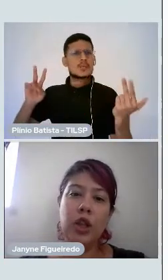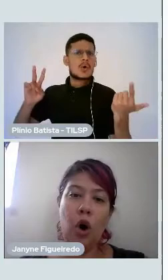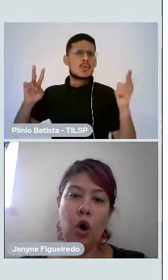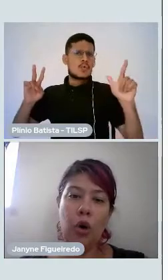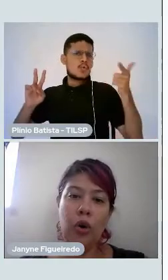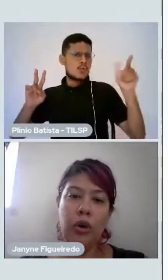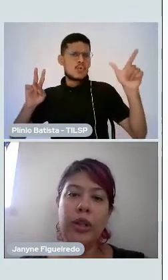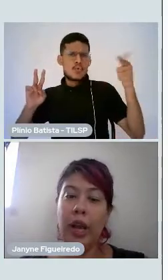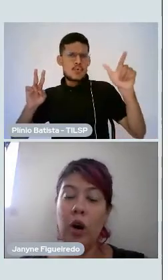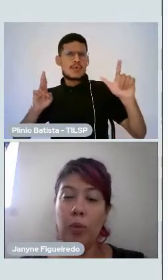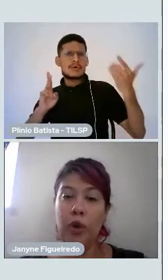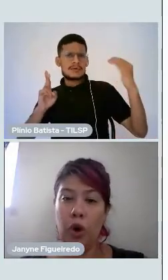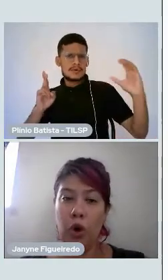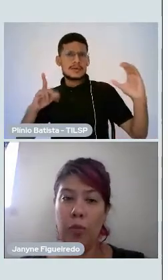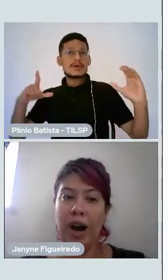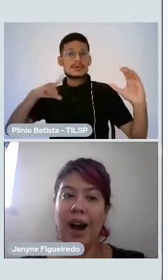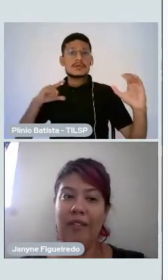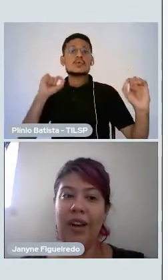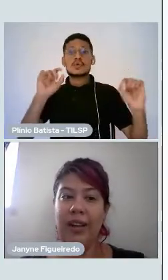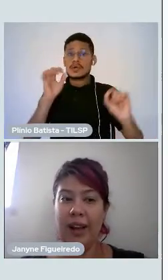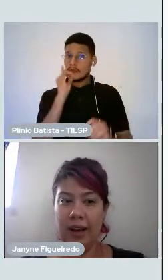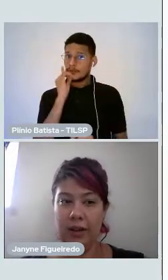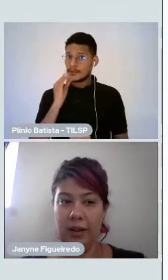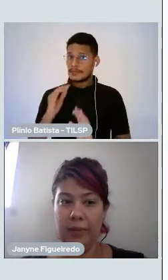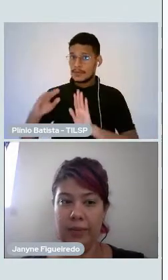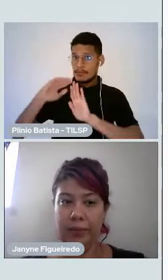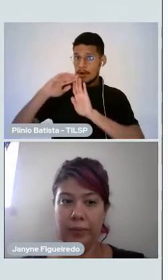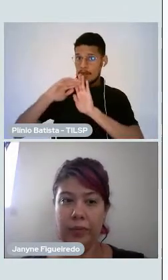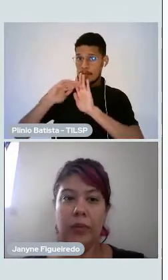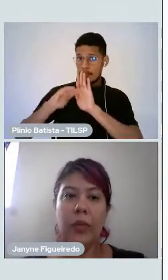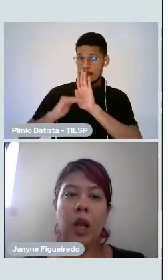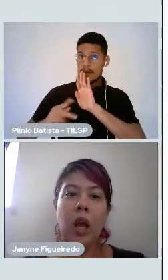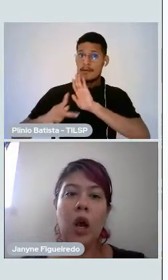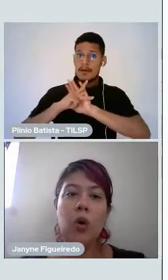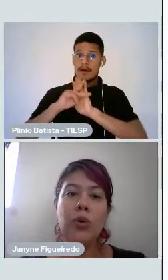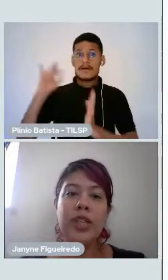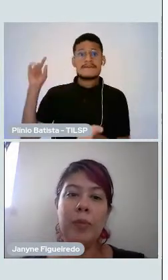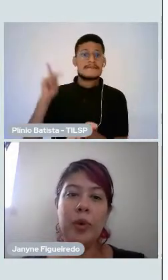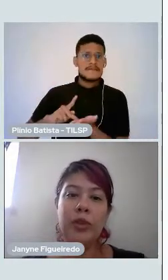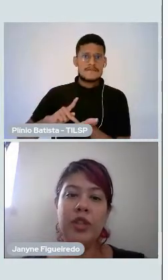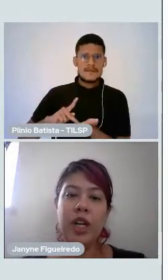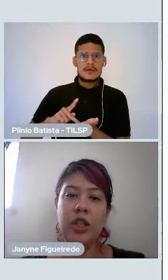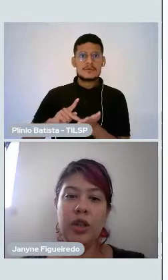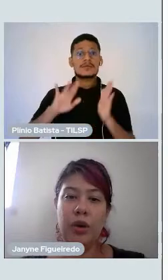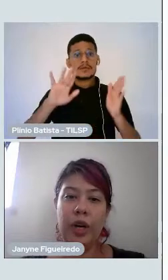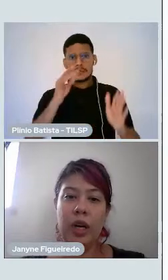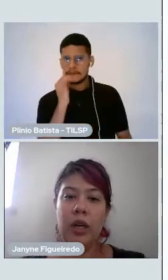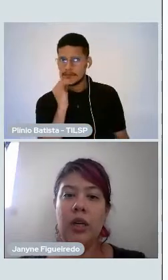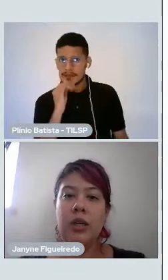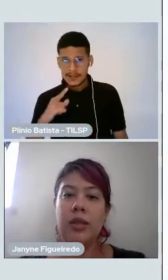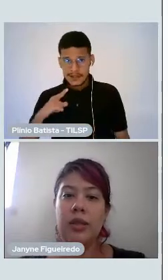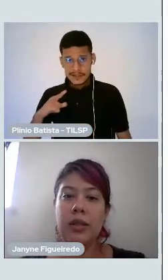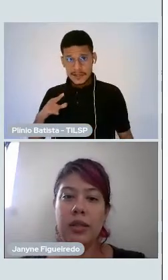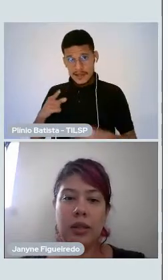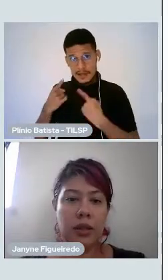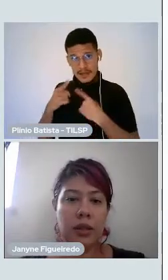tem, nor tem como norma a verdade. Os abusos da